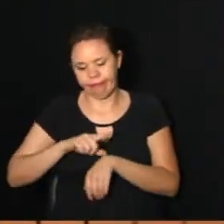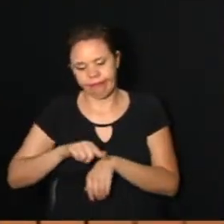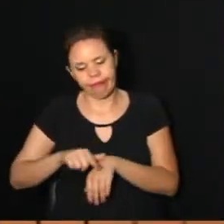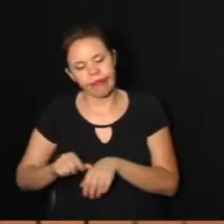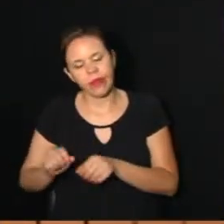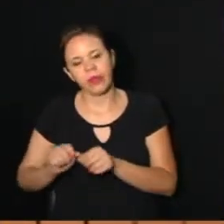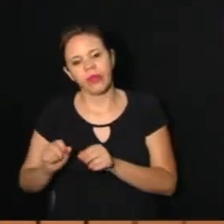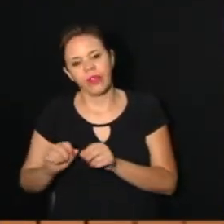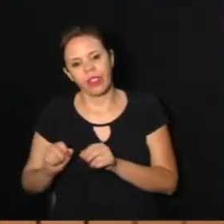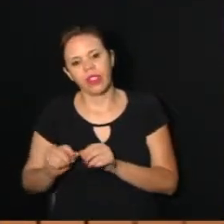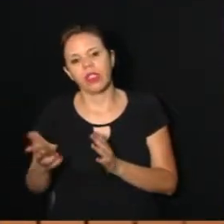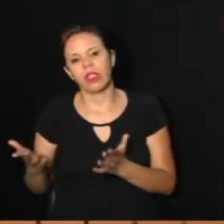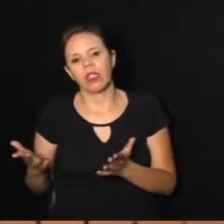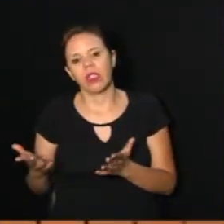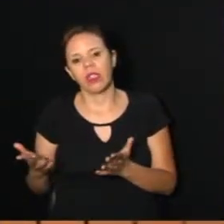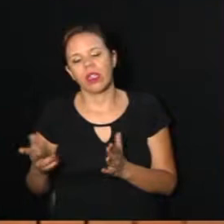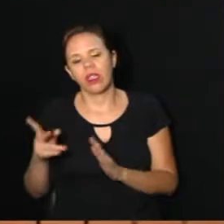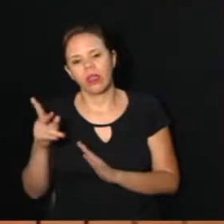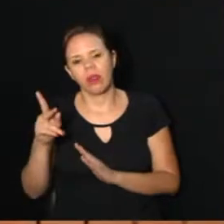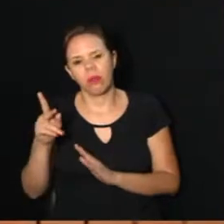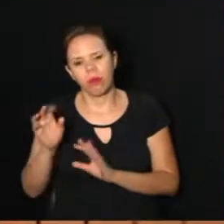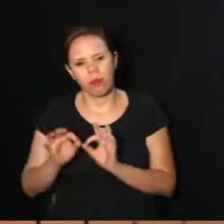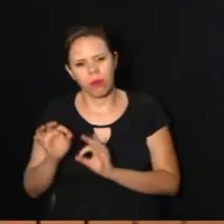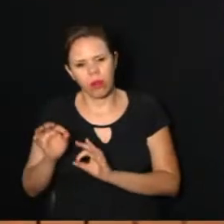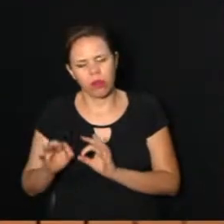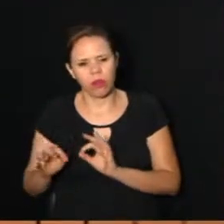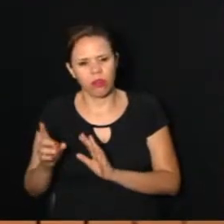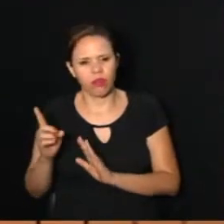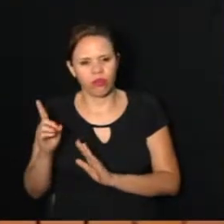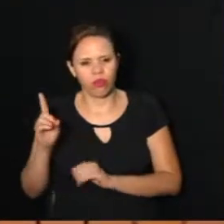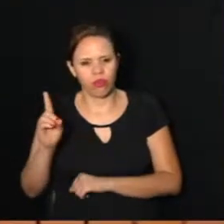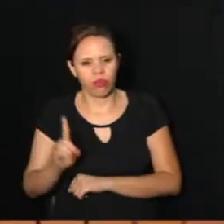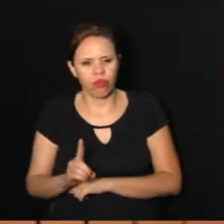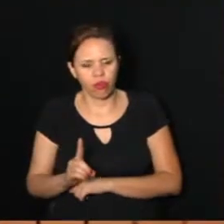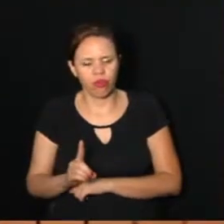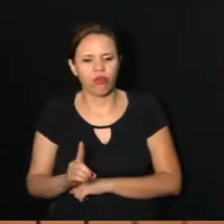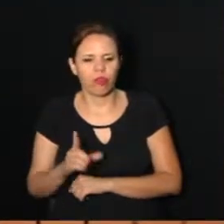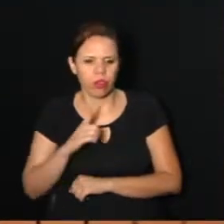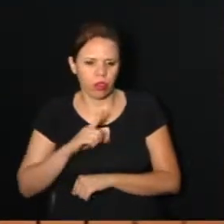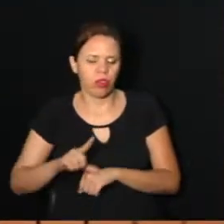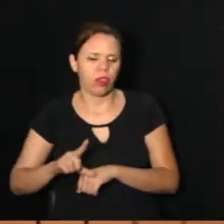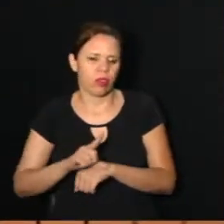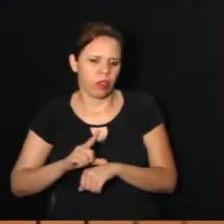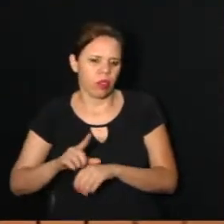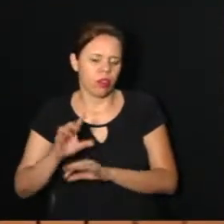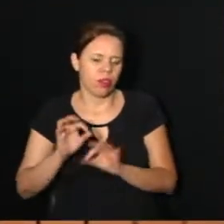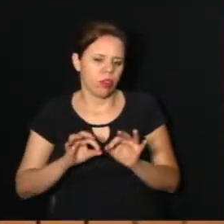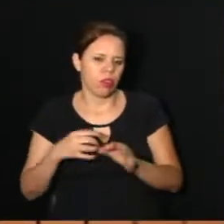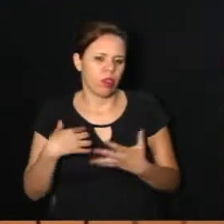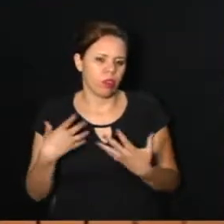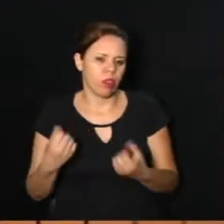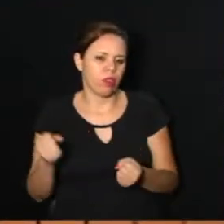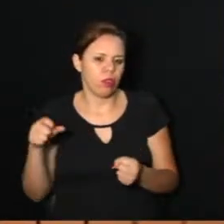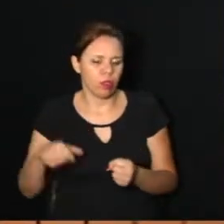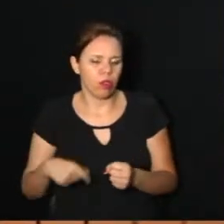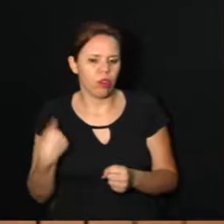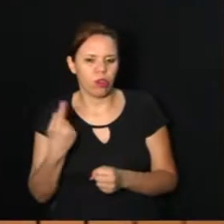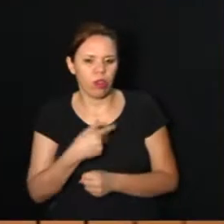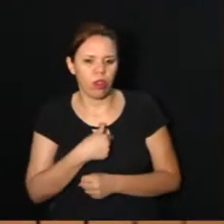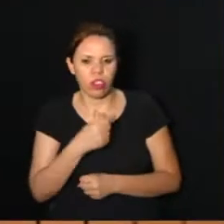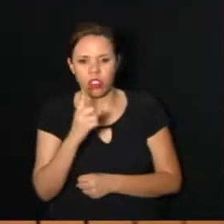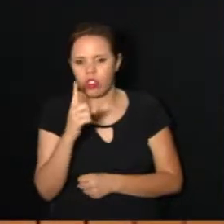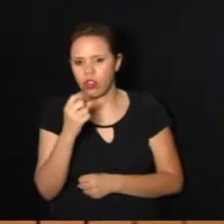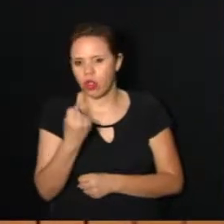E isso o plano diretor, com as suas legislações complementares, também aderiu. Então, nós classificamos 18.000,